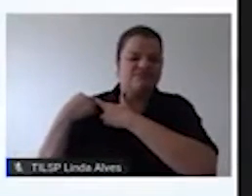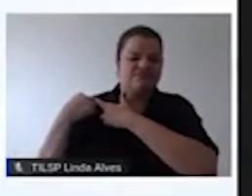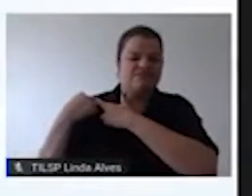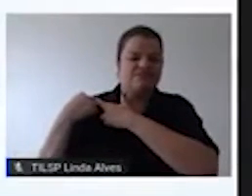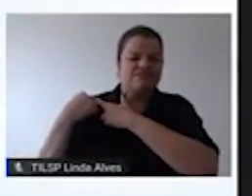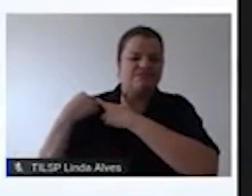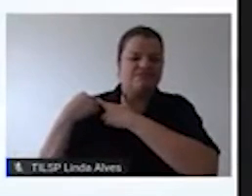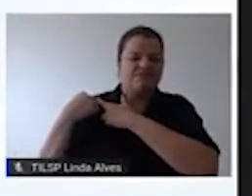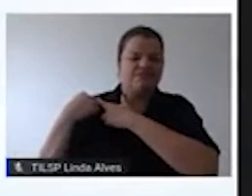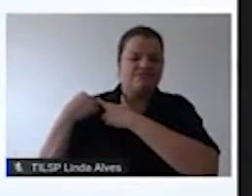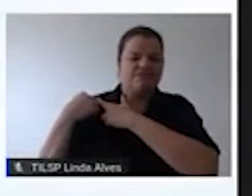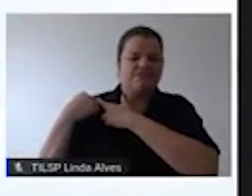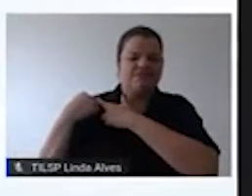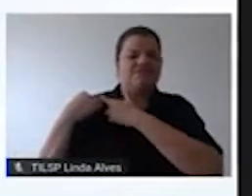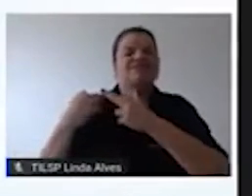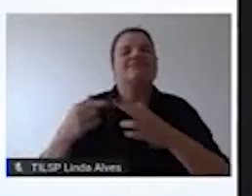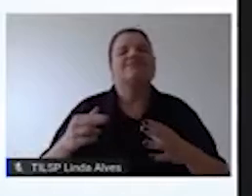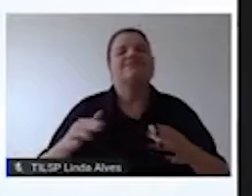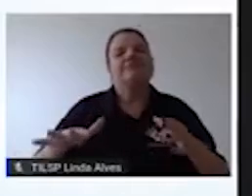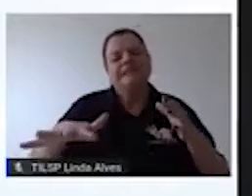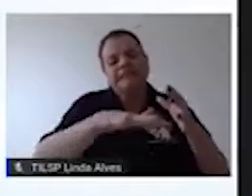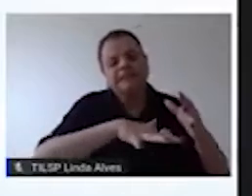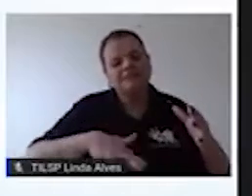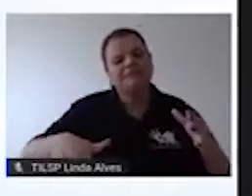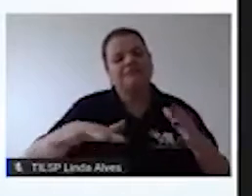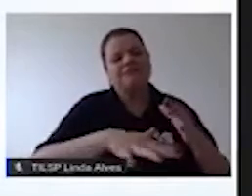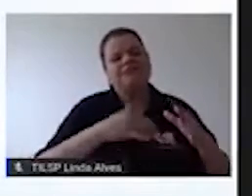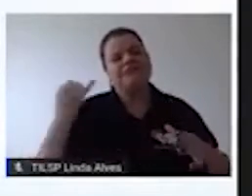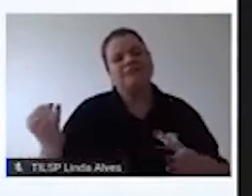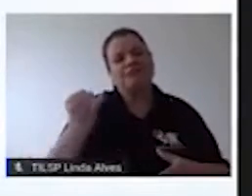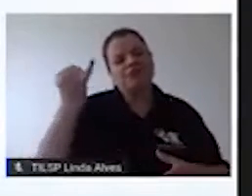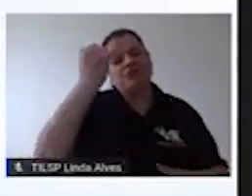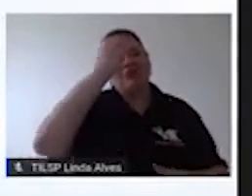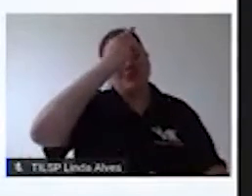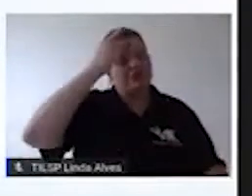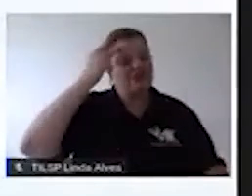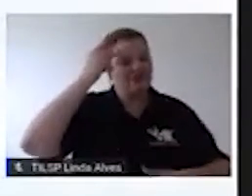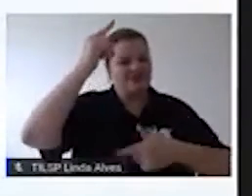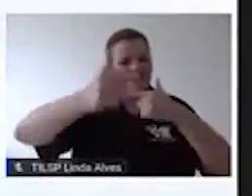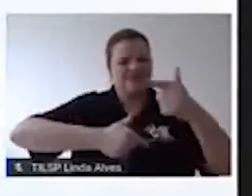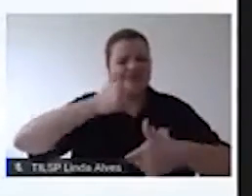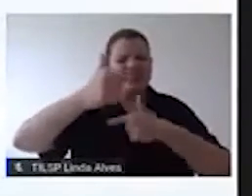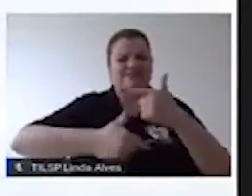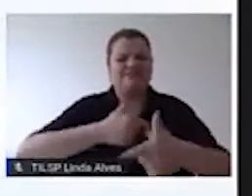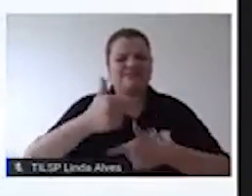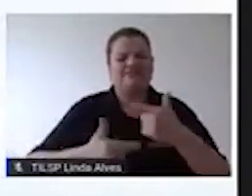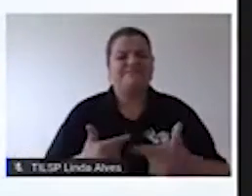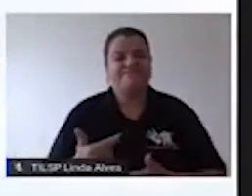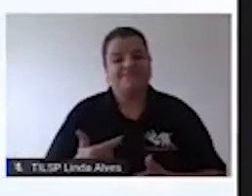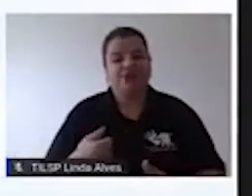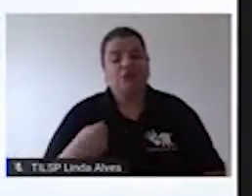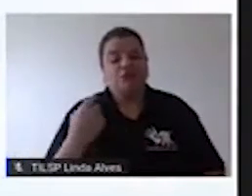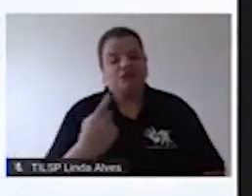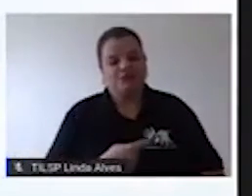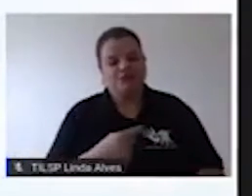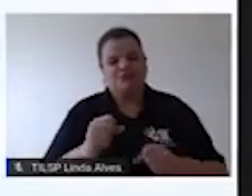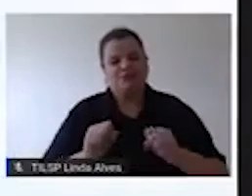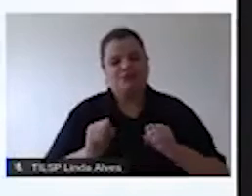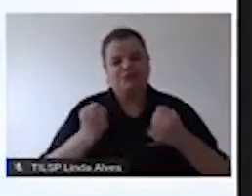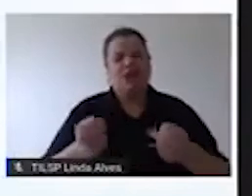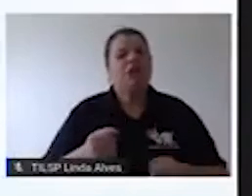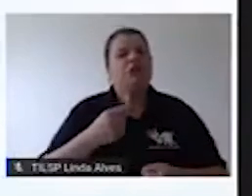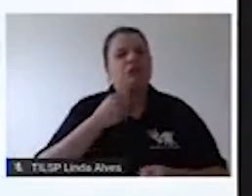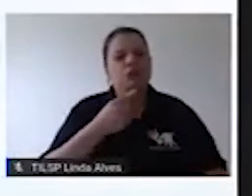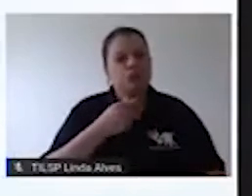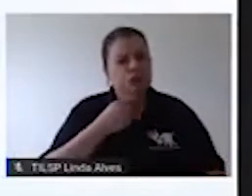um espaço que é muito importante dentro da vida do trabalhador e da trabalhadora, E eu não tenho